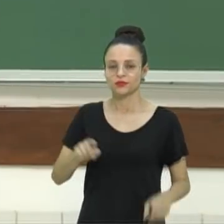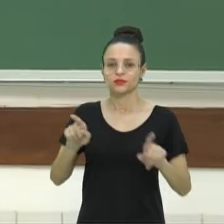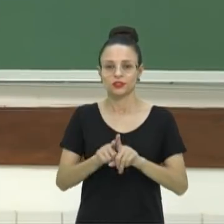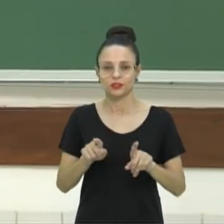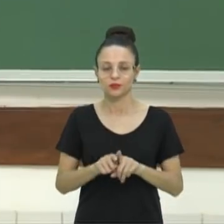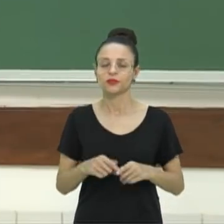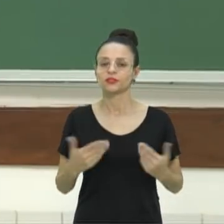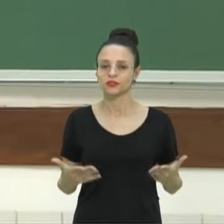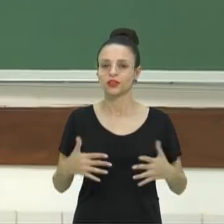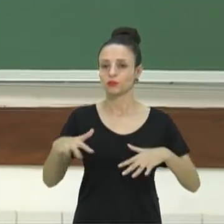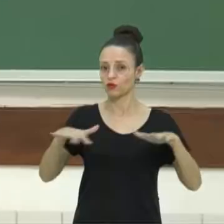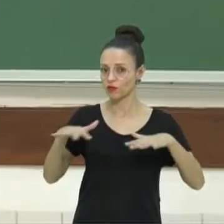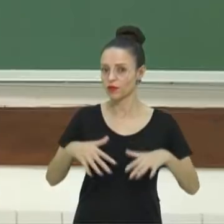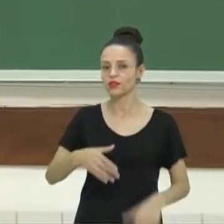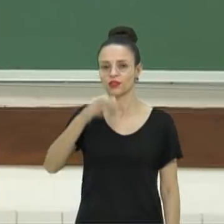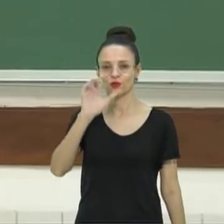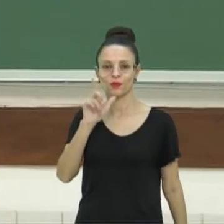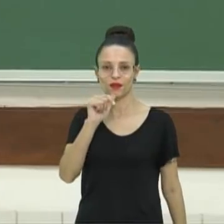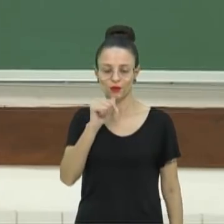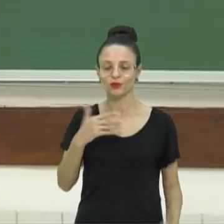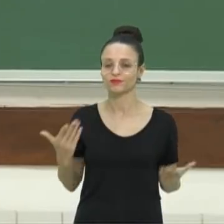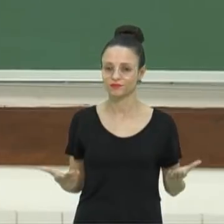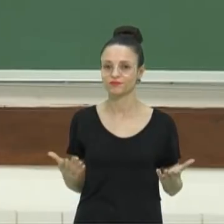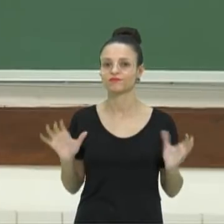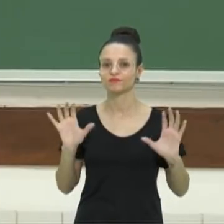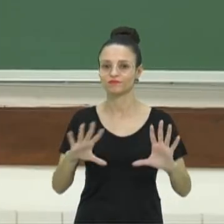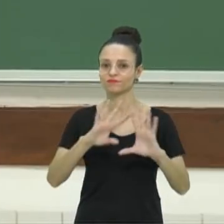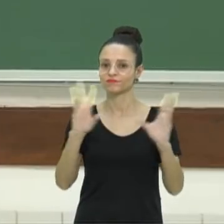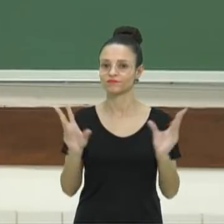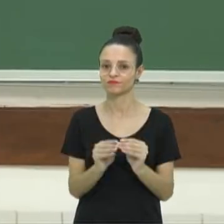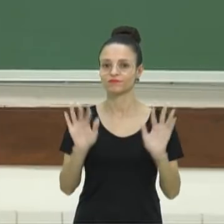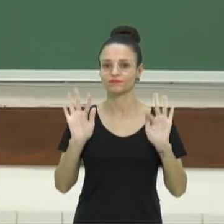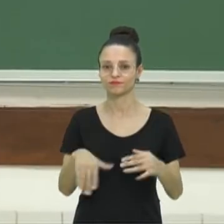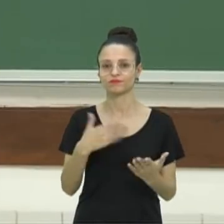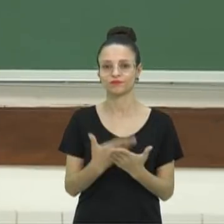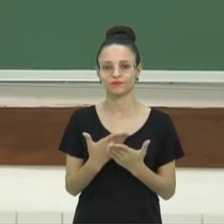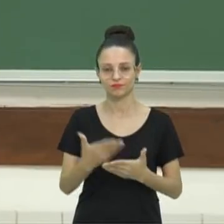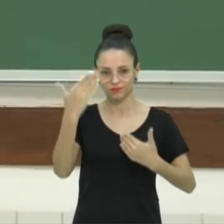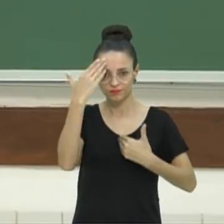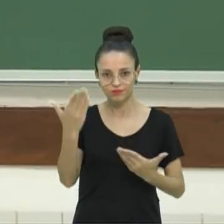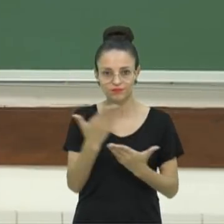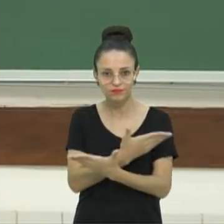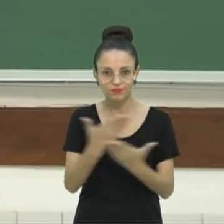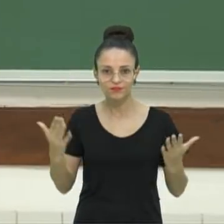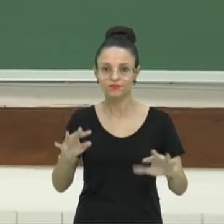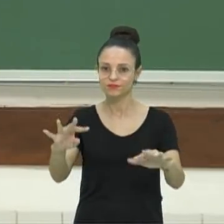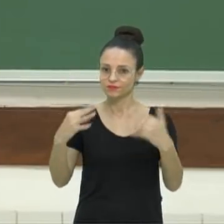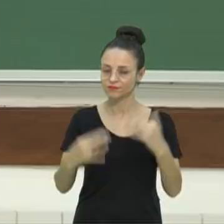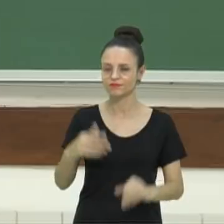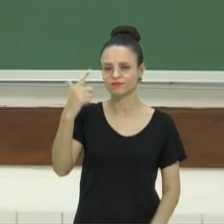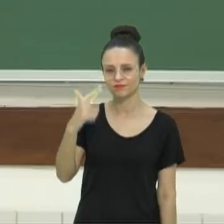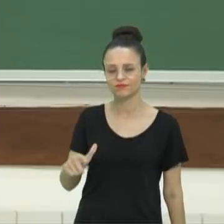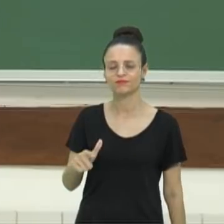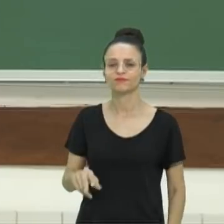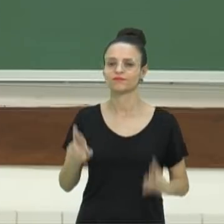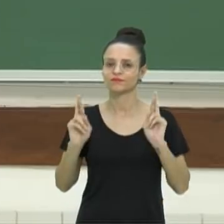Faz o movimento e mantenha-se hidratado. E assim, fechamos a nossa aula de hoje. Agradeço novamente a companhia de